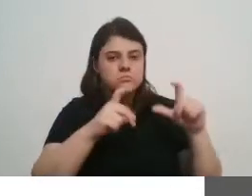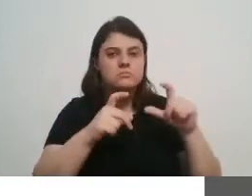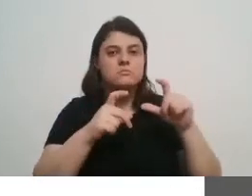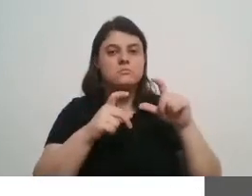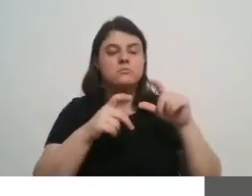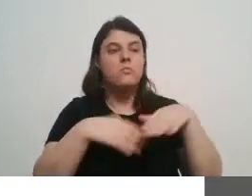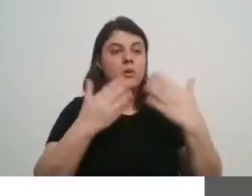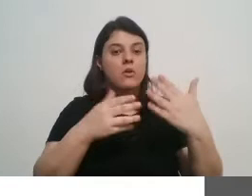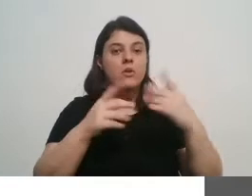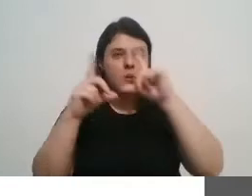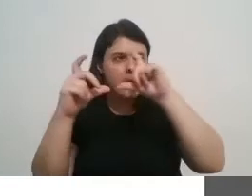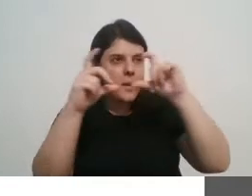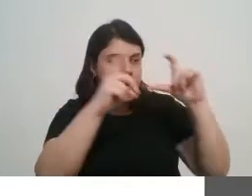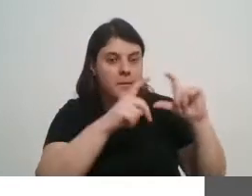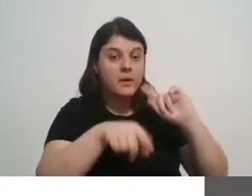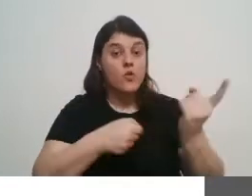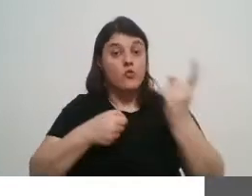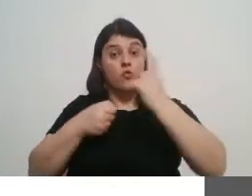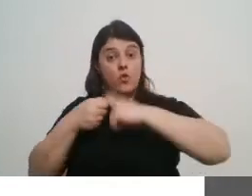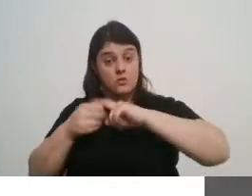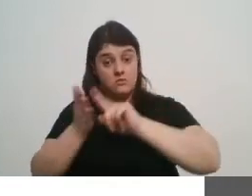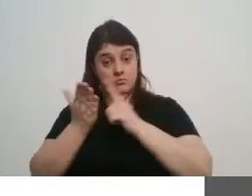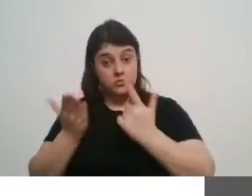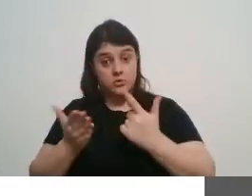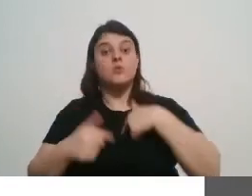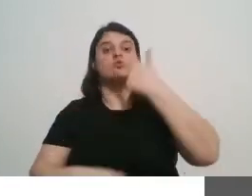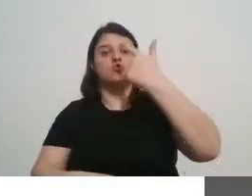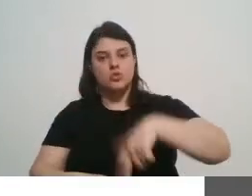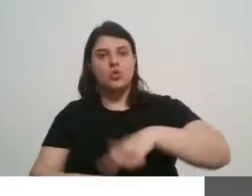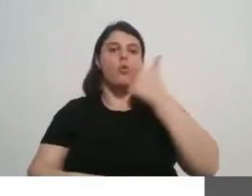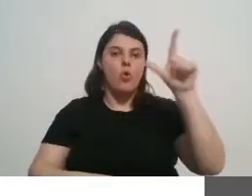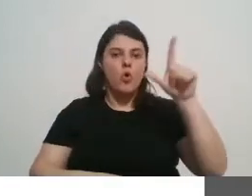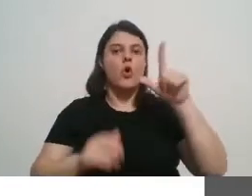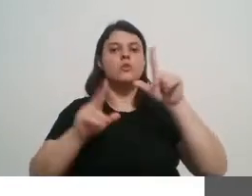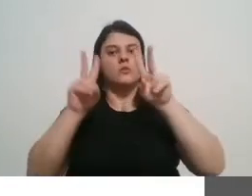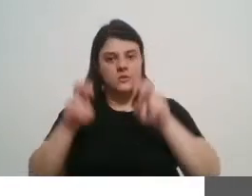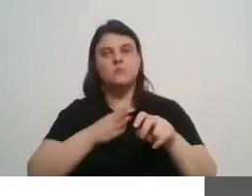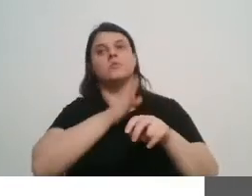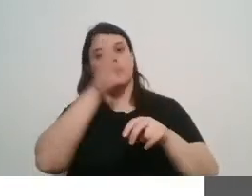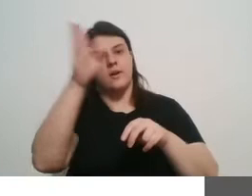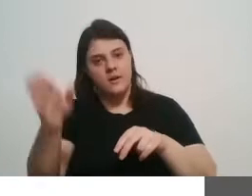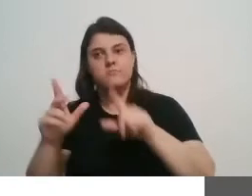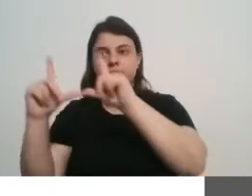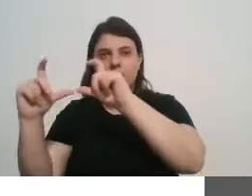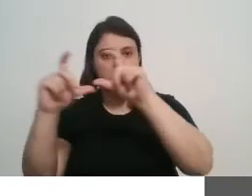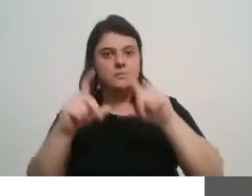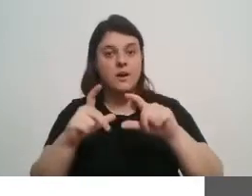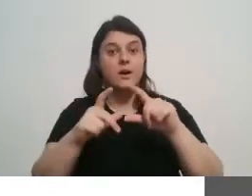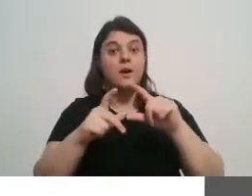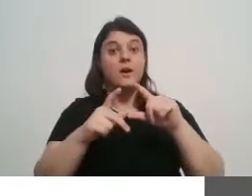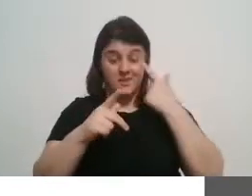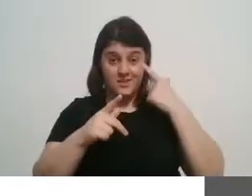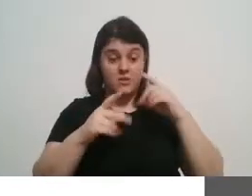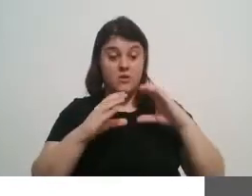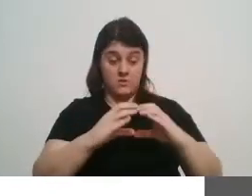de filme e já saía muitas vezes para outra pauta, para outra cobertura, e deixava aquele rolo no laboratório.